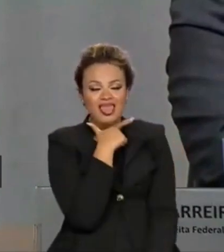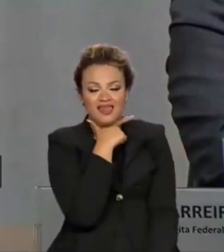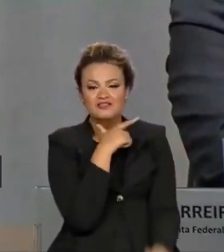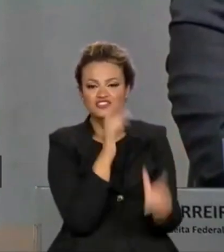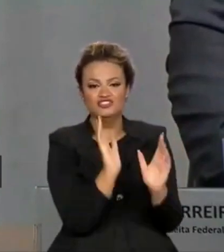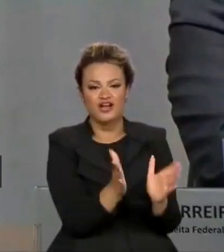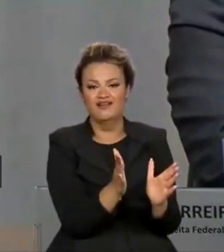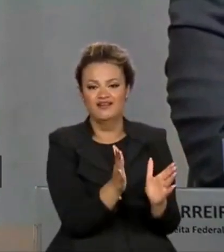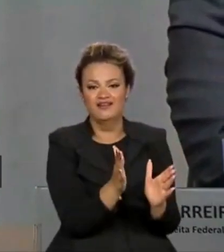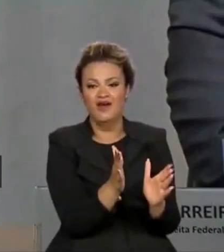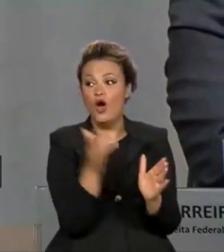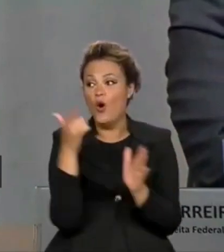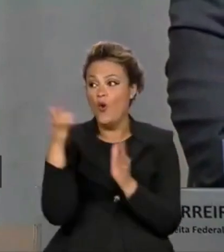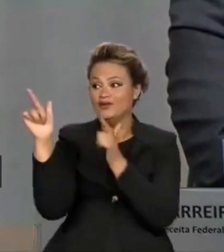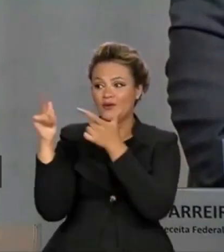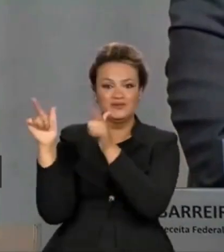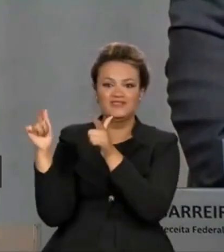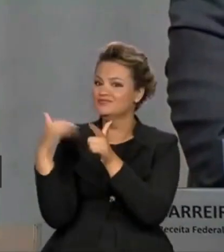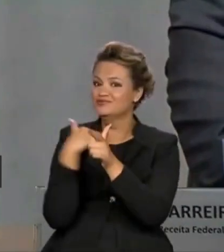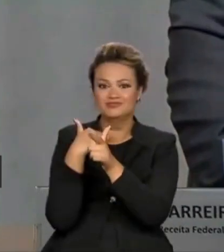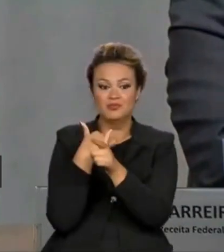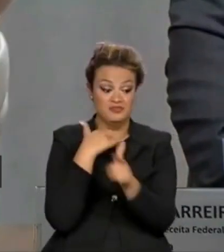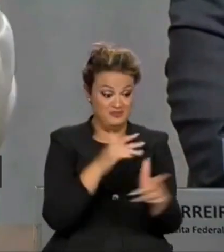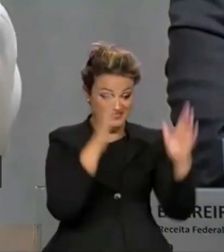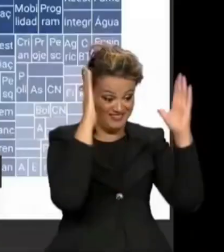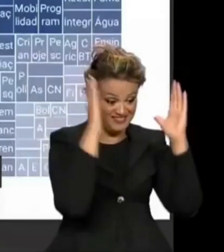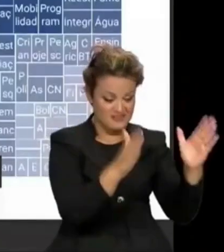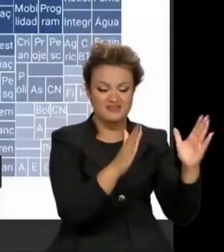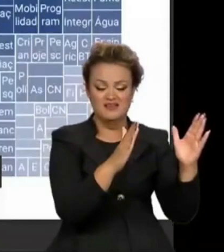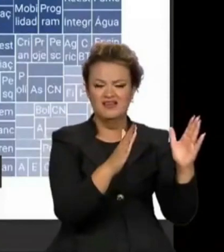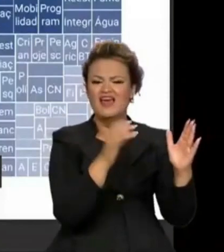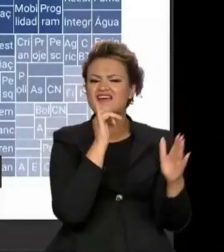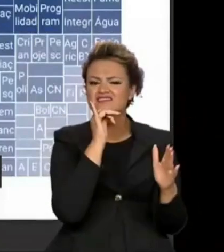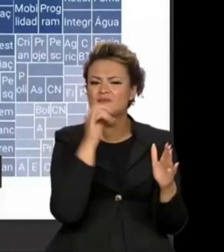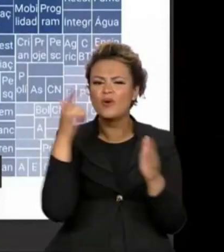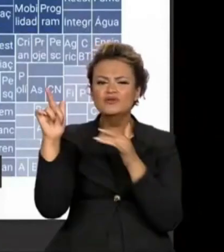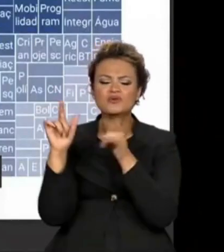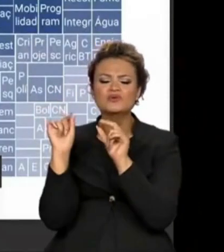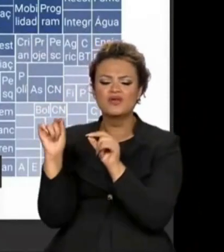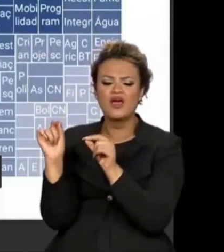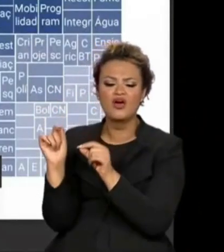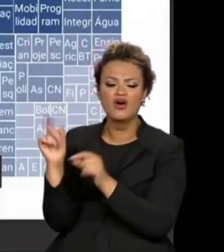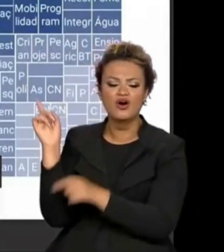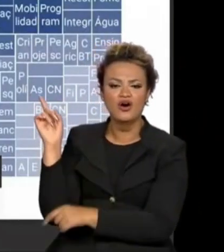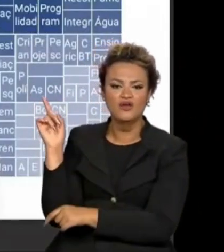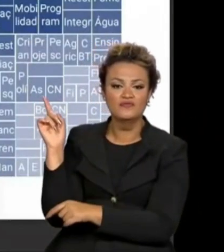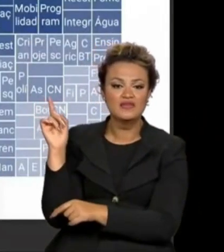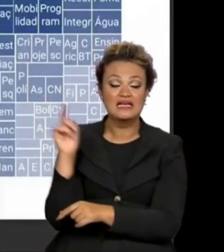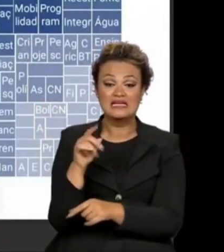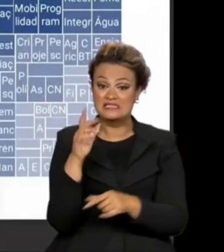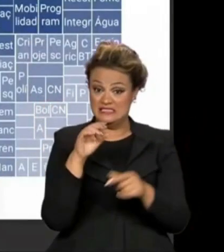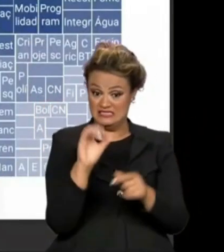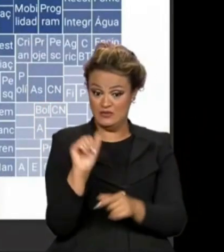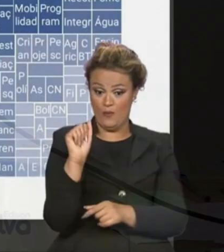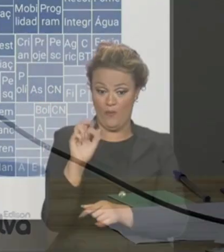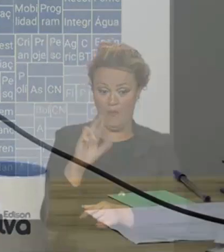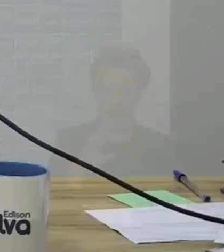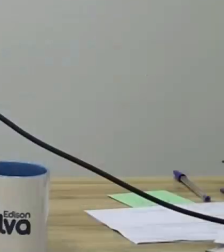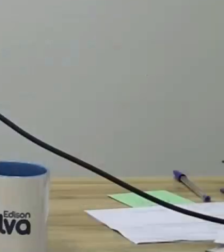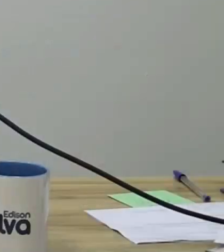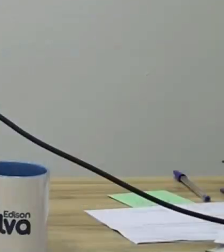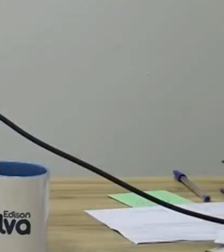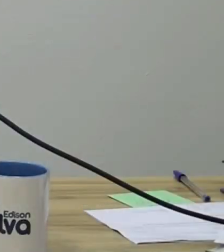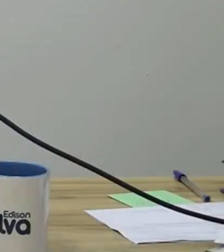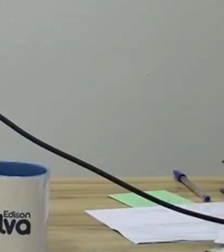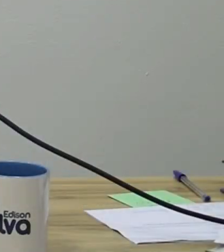espaço para despesas discricionárias. Vamos lembrar que despesas são essas? Nós estamos falando que, se não aprovarmos o arcabouço